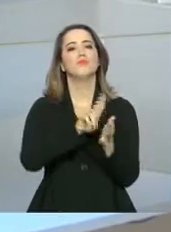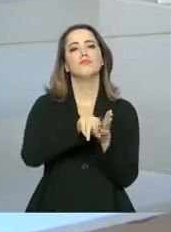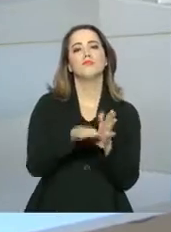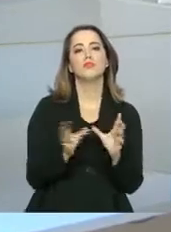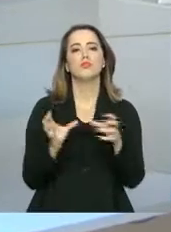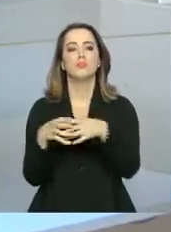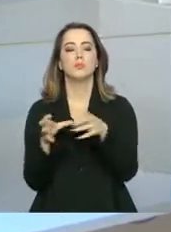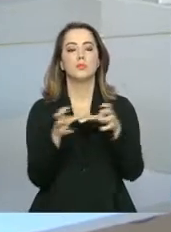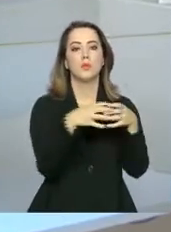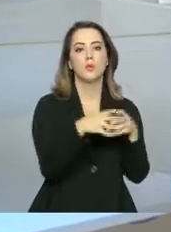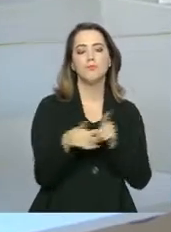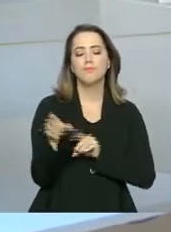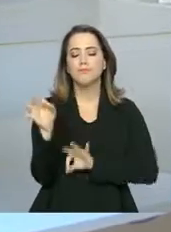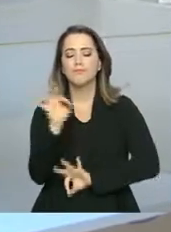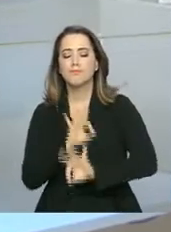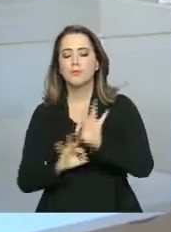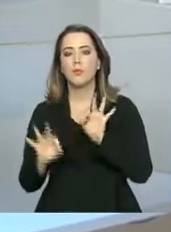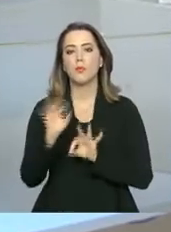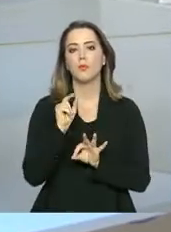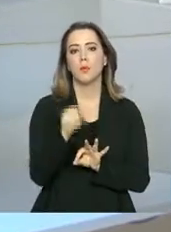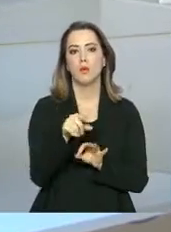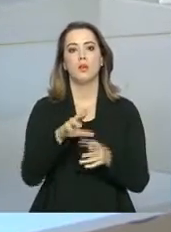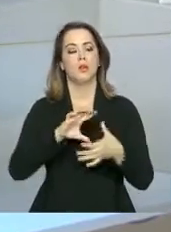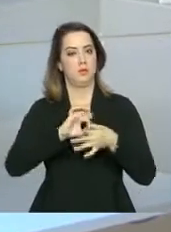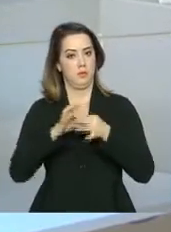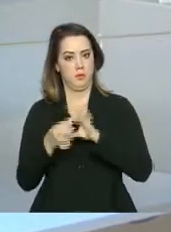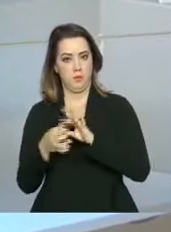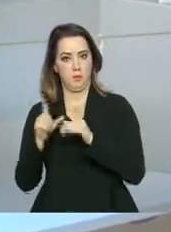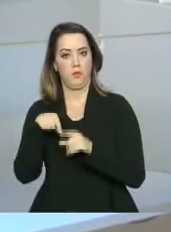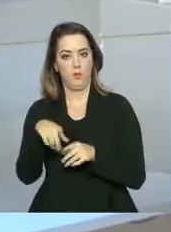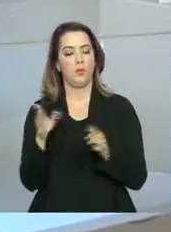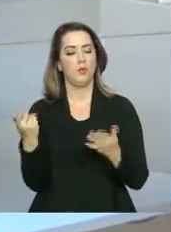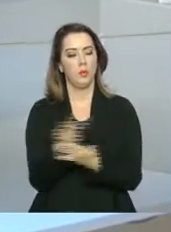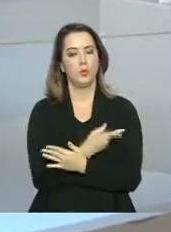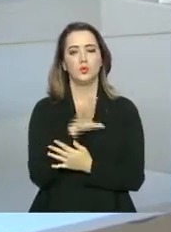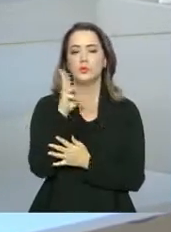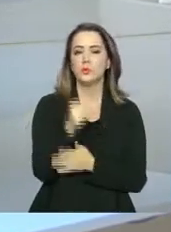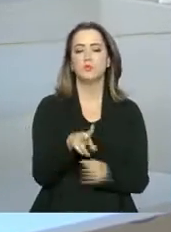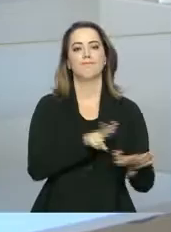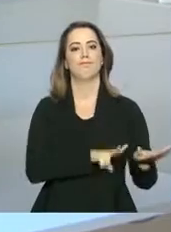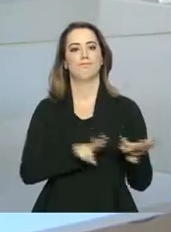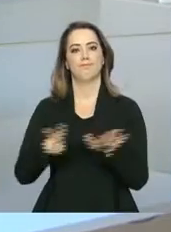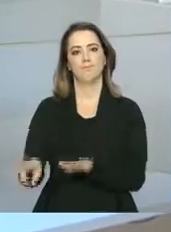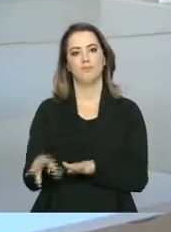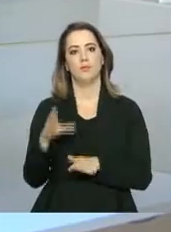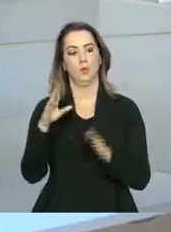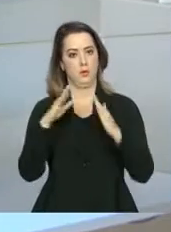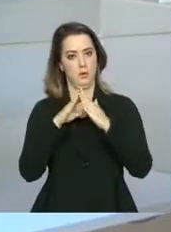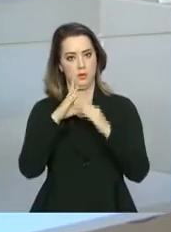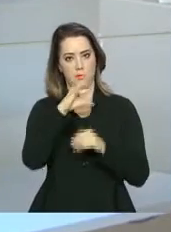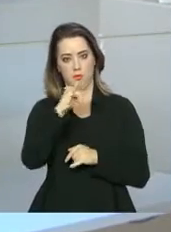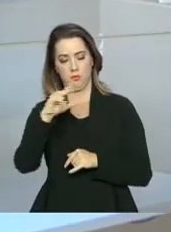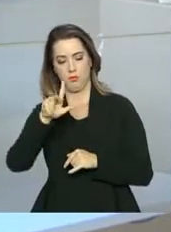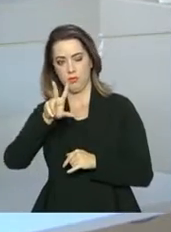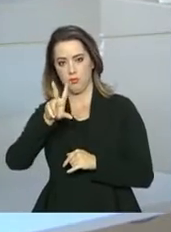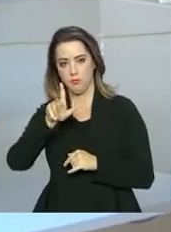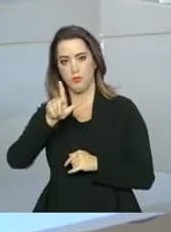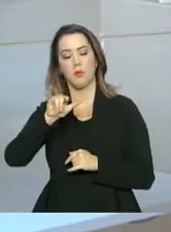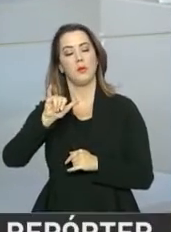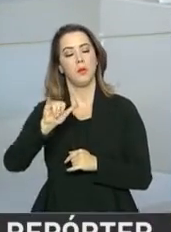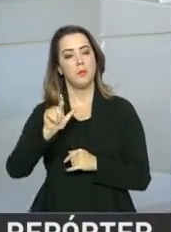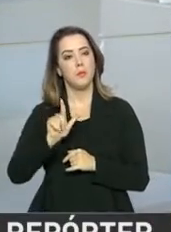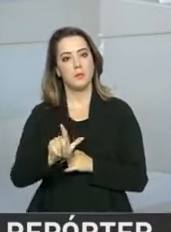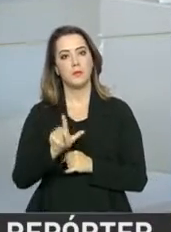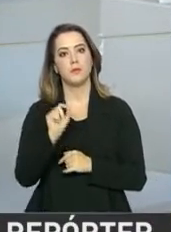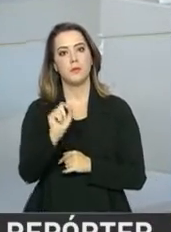e monitoramento das Olimpíadas são realizados pela Casa Civil toda semana, com as áreas que envolvem o tema. Hoje teve